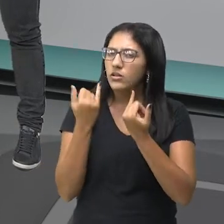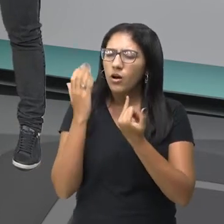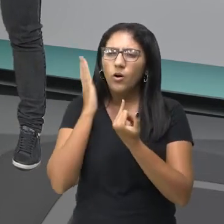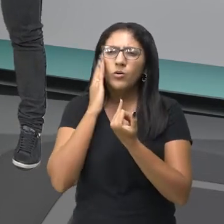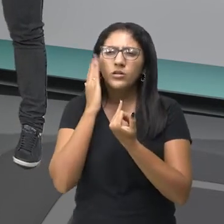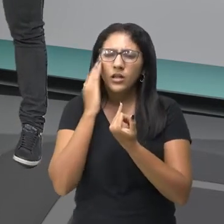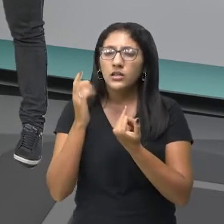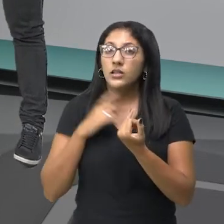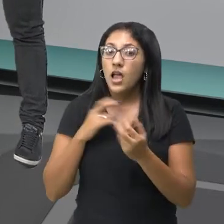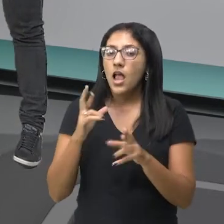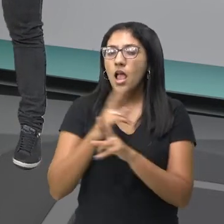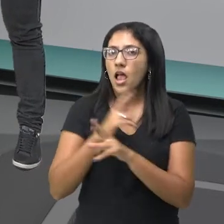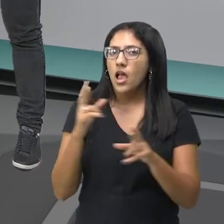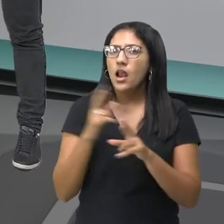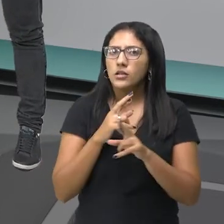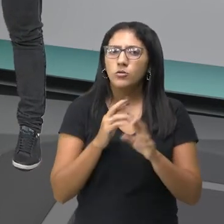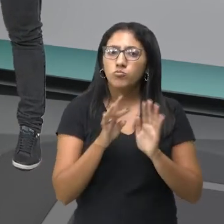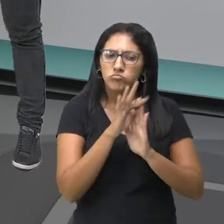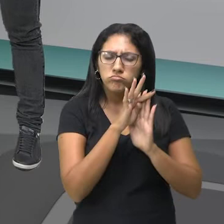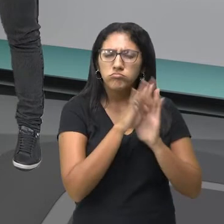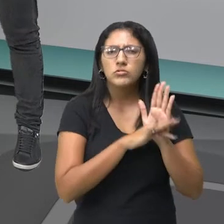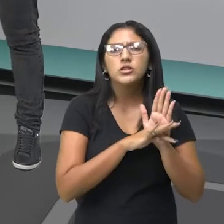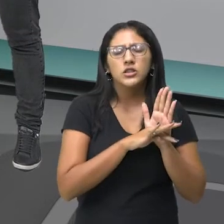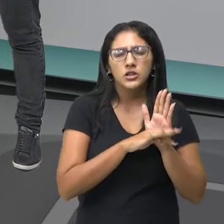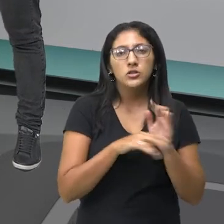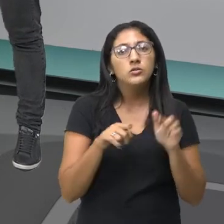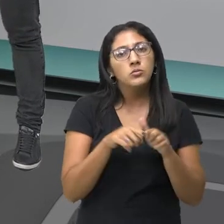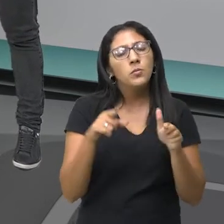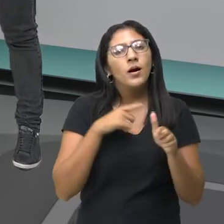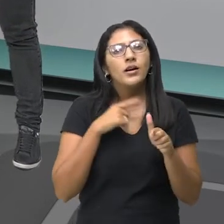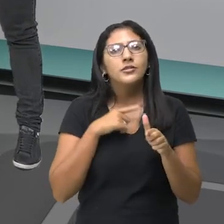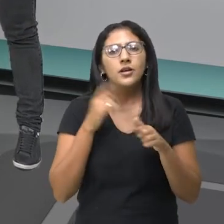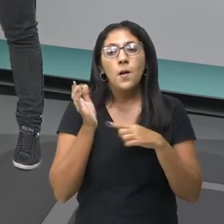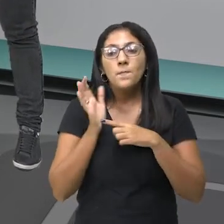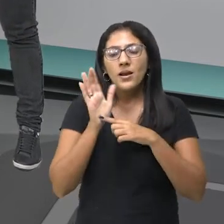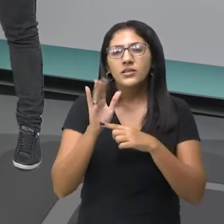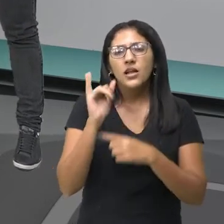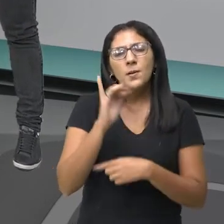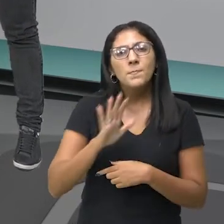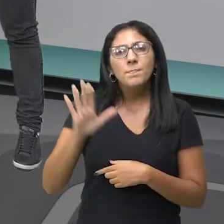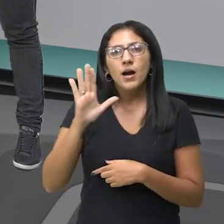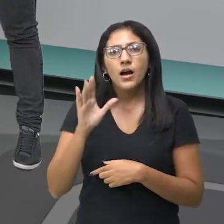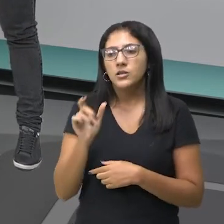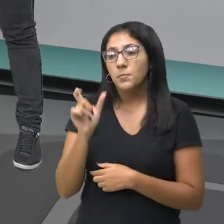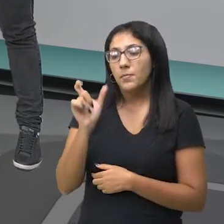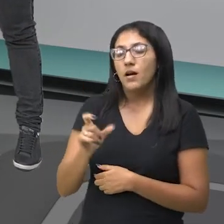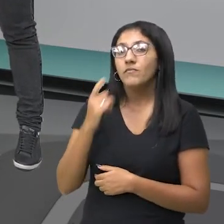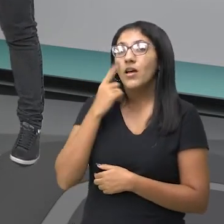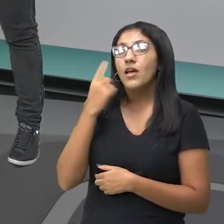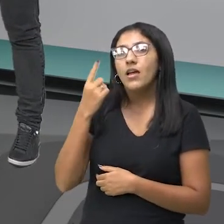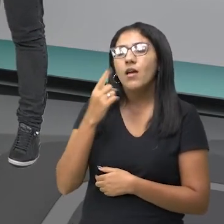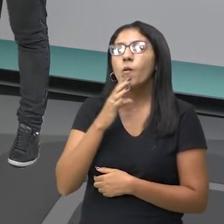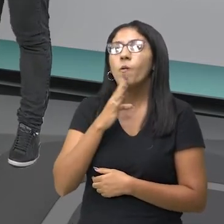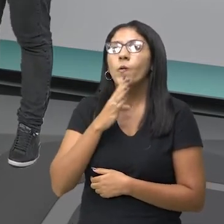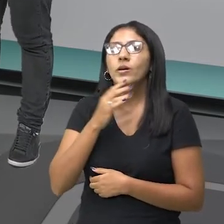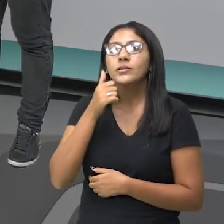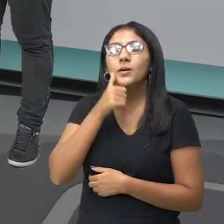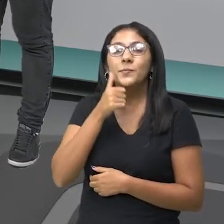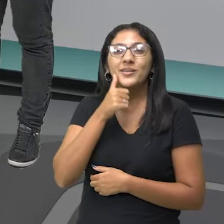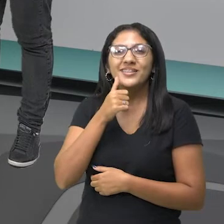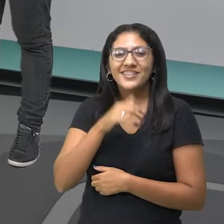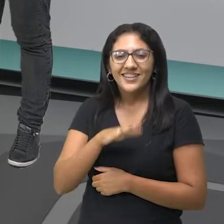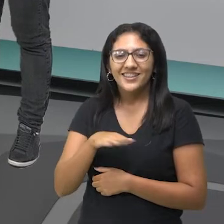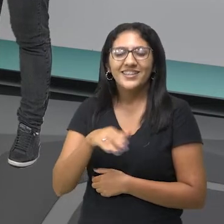então se relacionam com o texto principal, trazendo informações, mostrando quem é a estudante. Observem aqui a Kathleen.